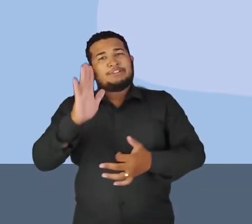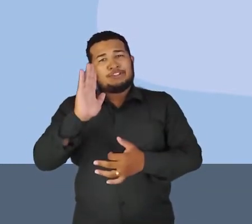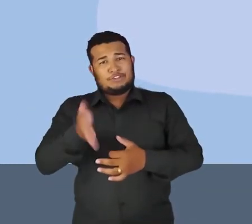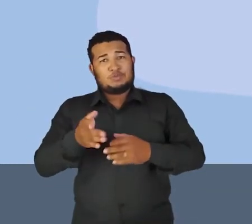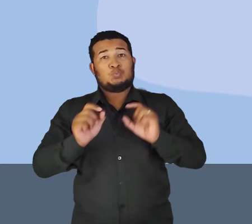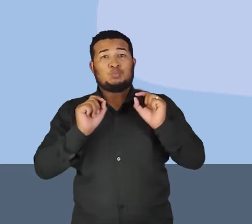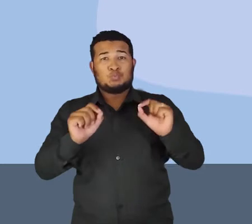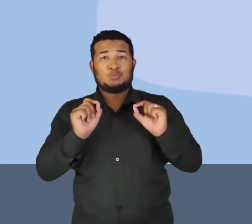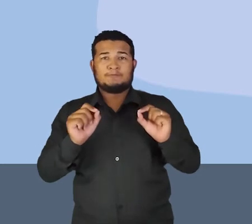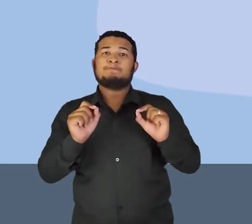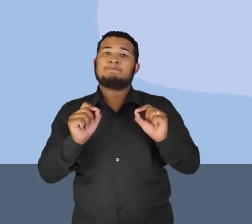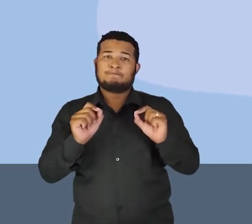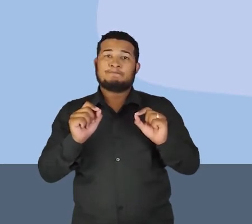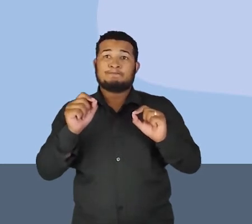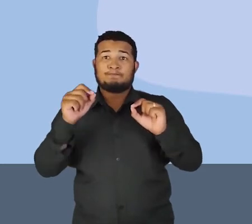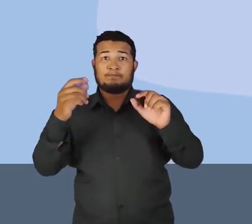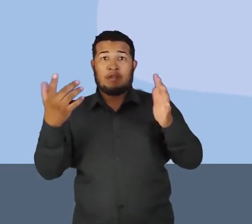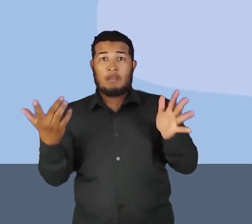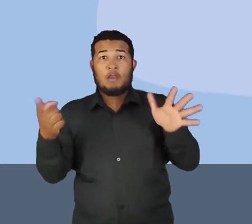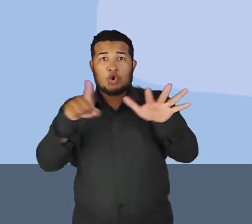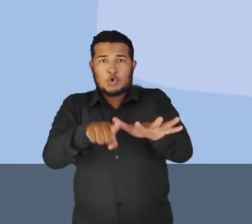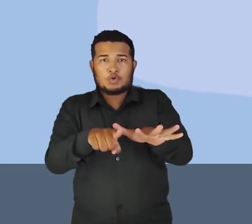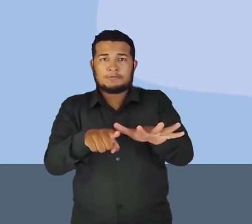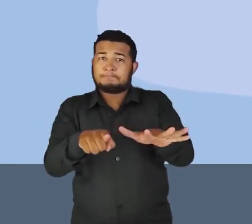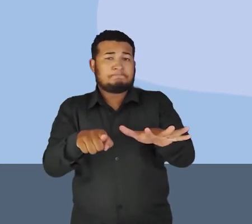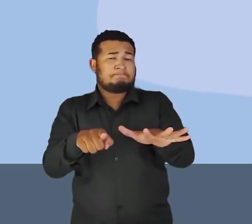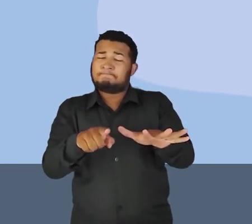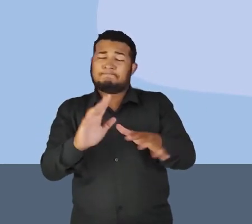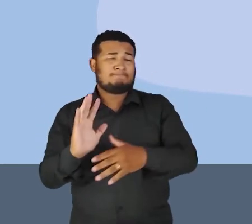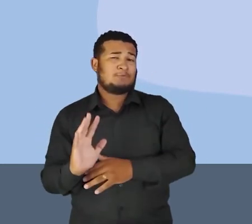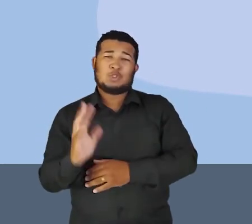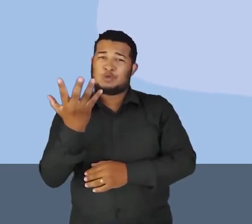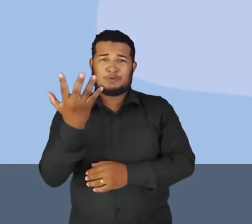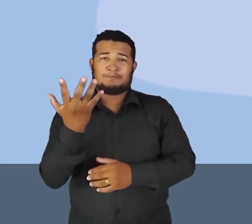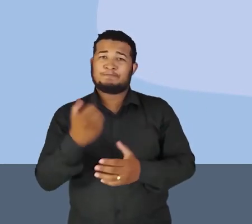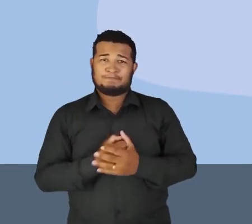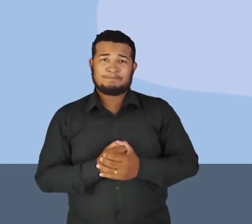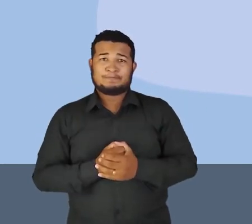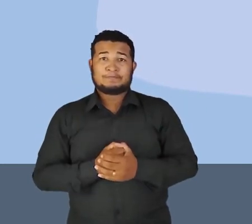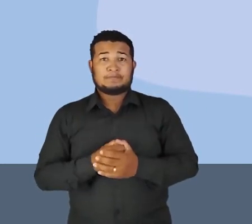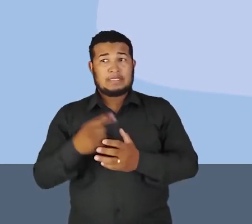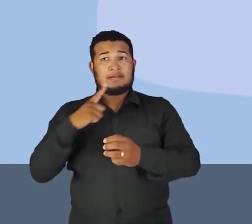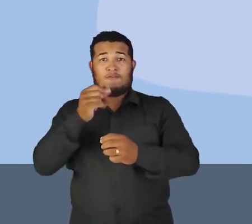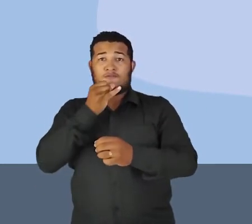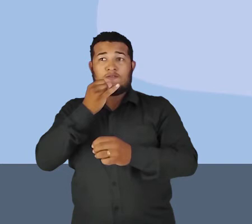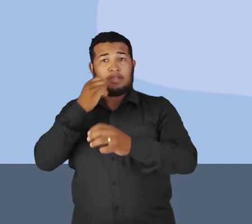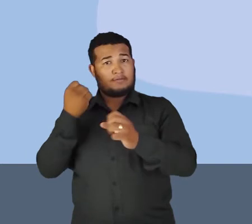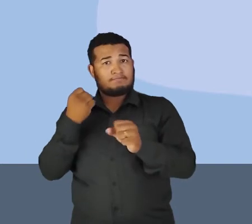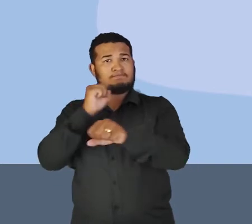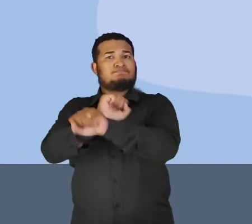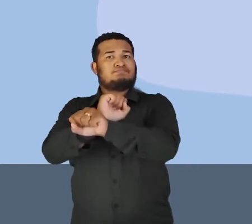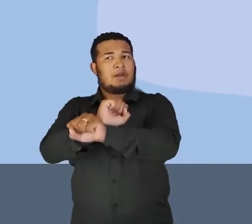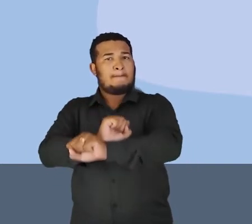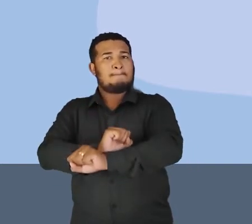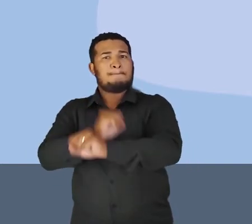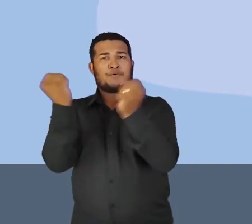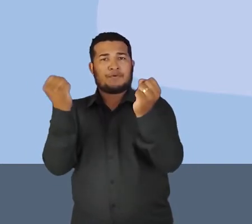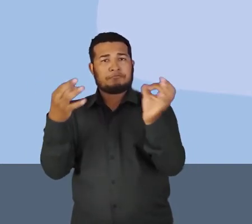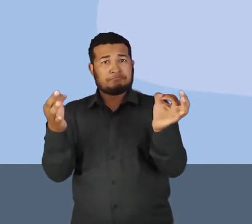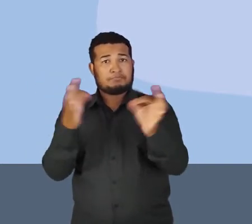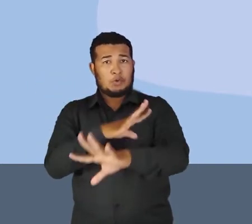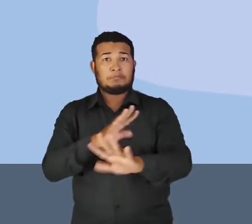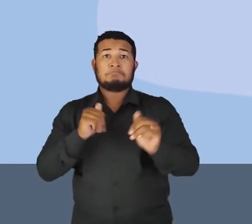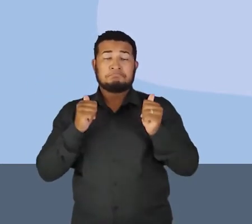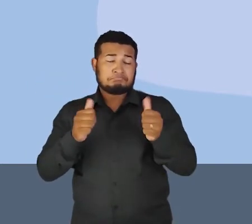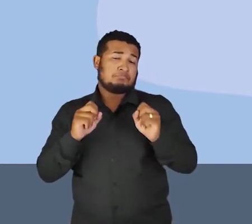vocês, a inclusão não aconteceu, né? A escravização, o fim da escravização,